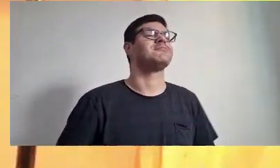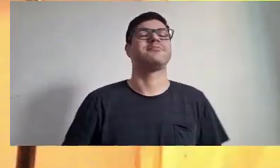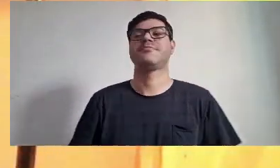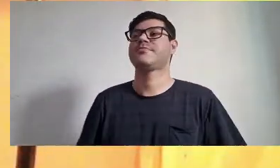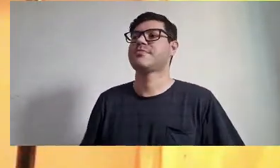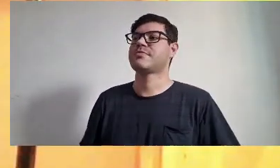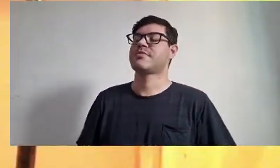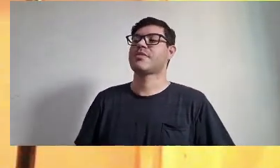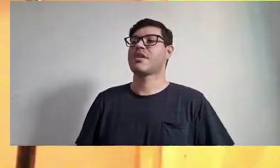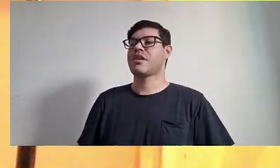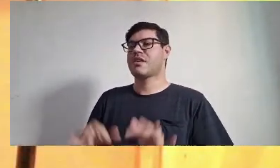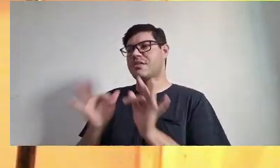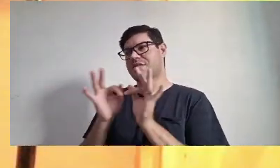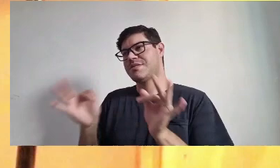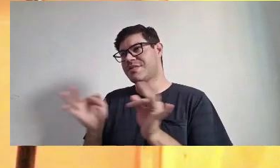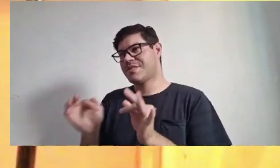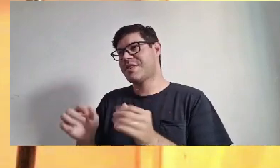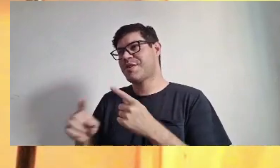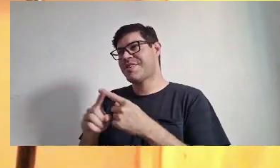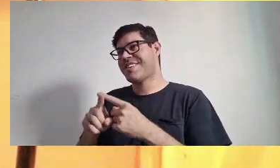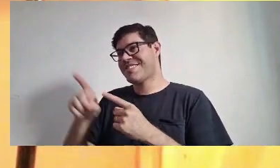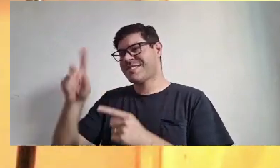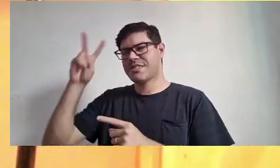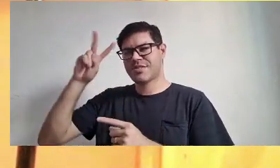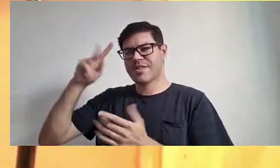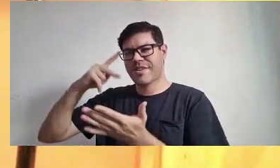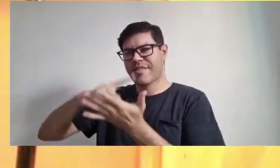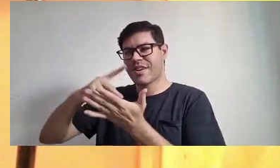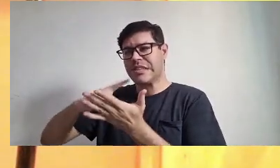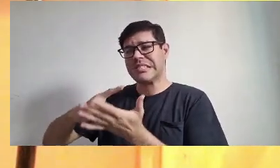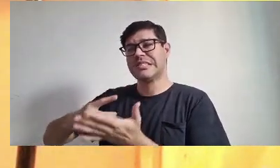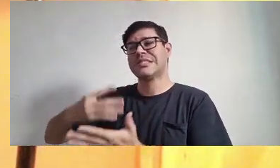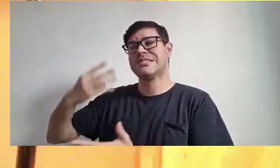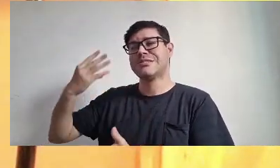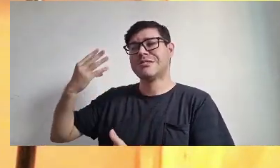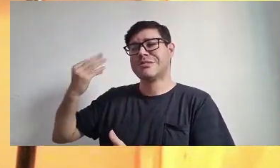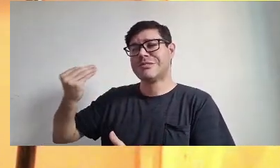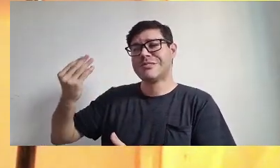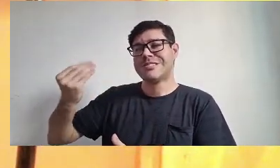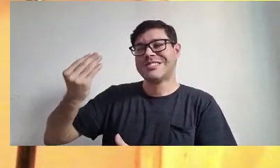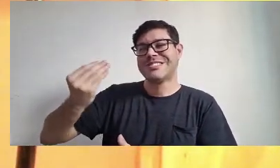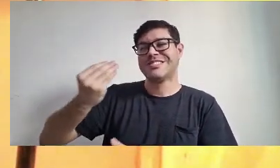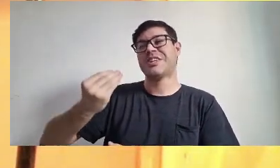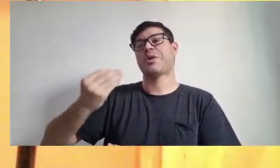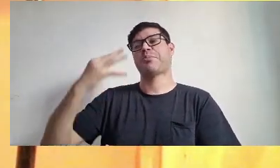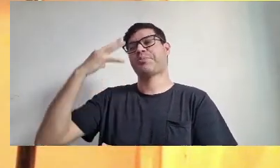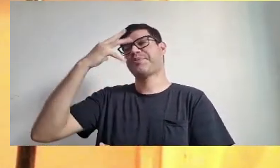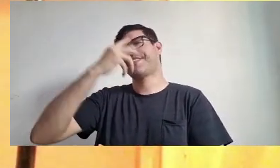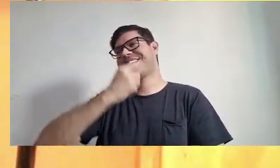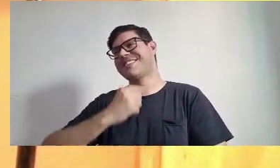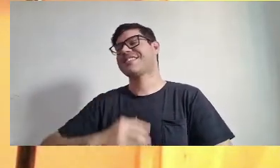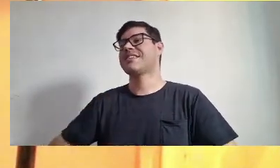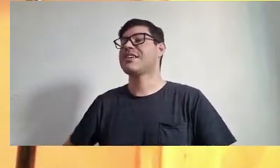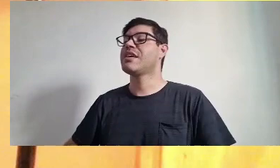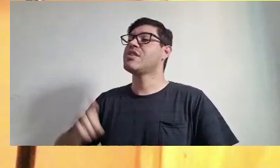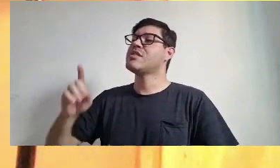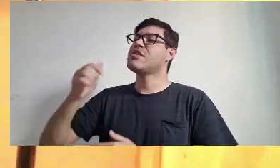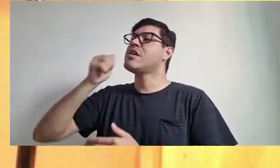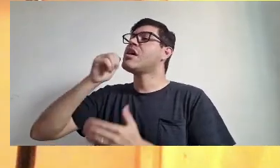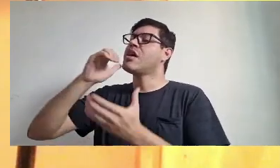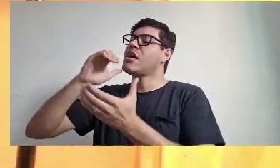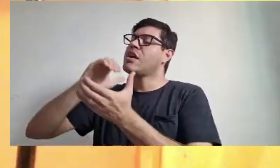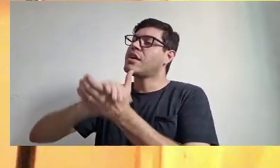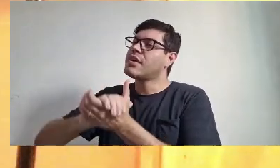vai simplificar, porque a história do senhor é longa e bonita, mas aí o senhor foi para o ministério, está casado, está lá em Cândido